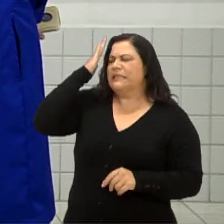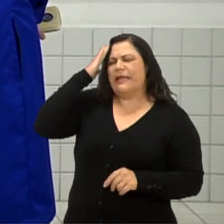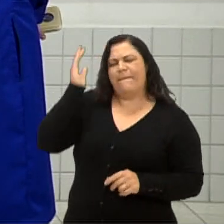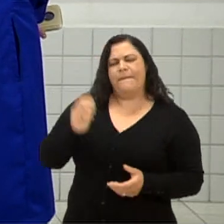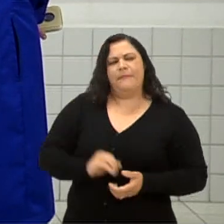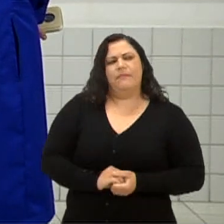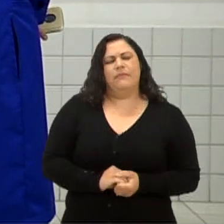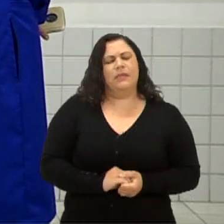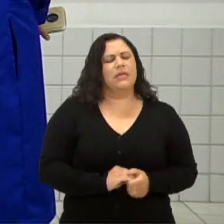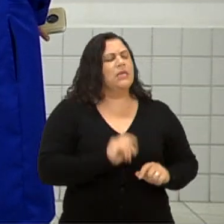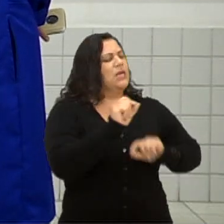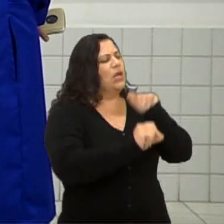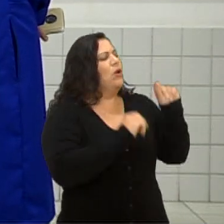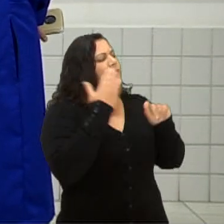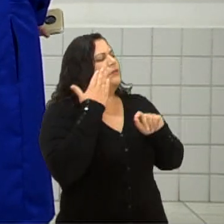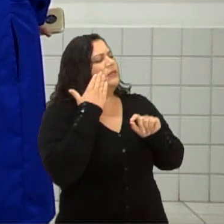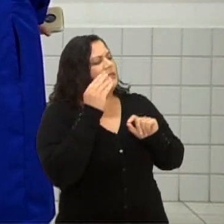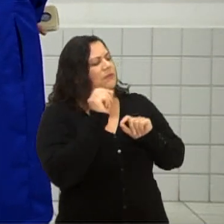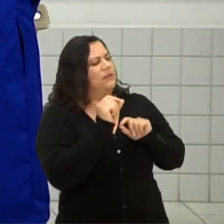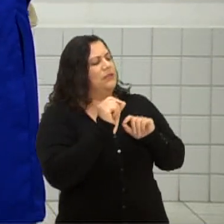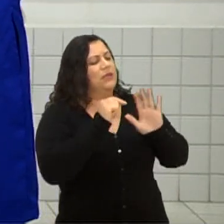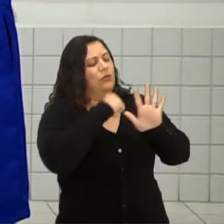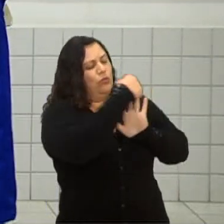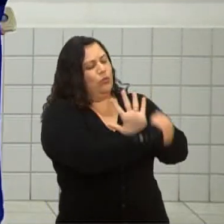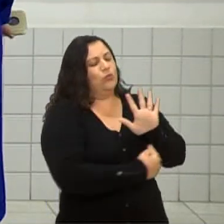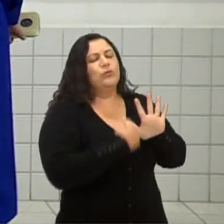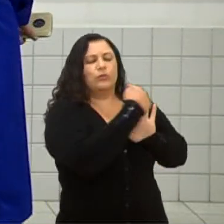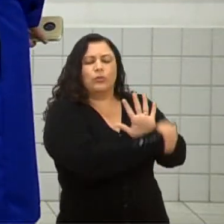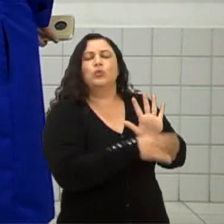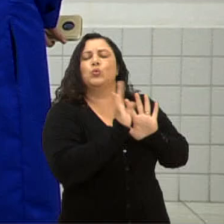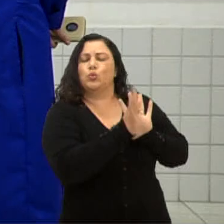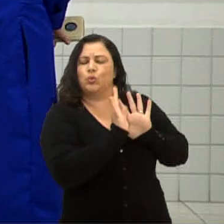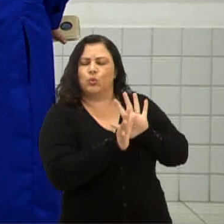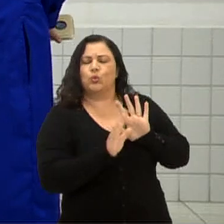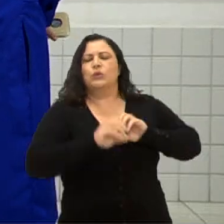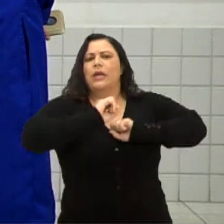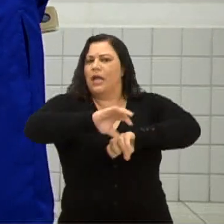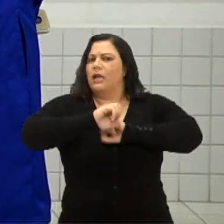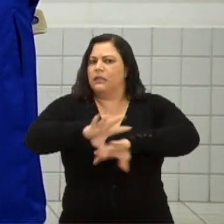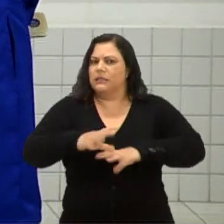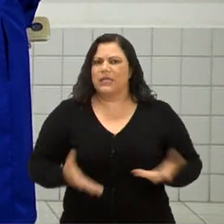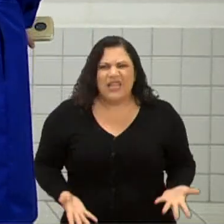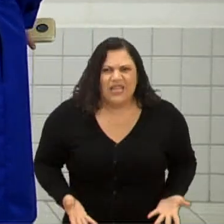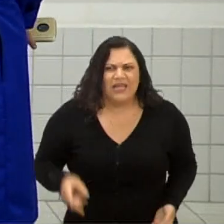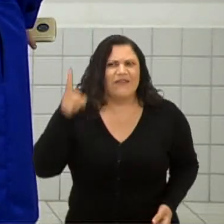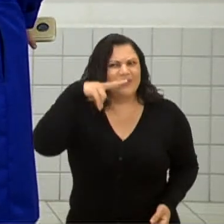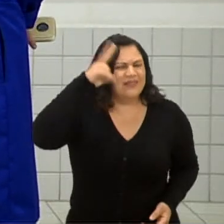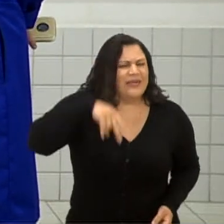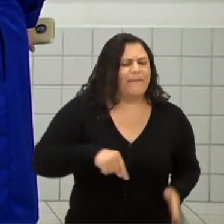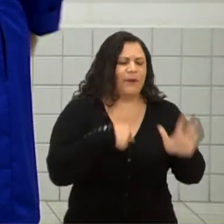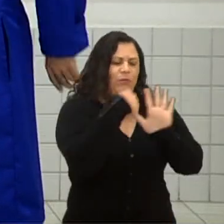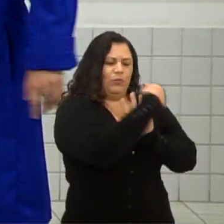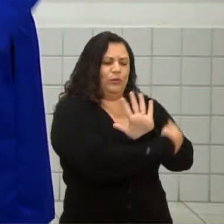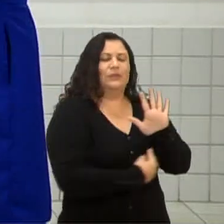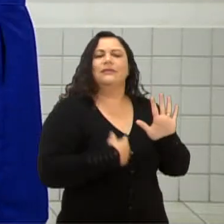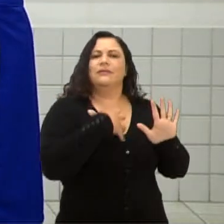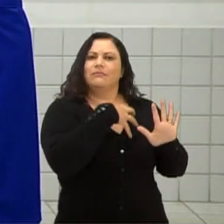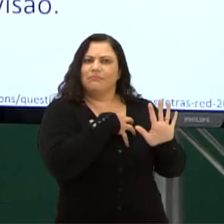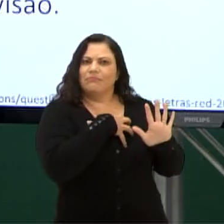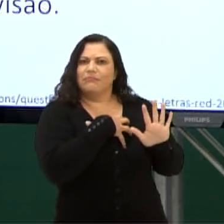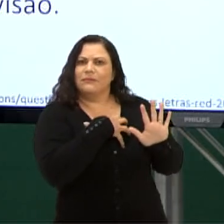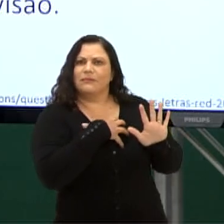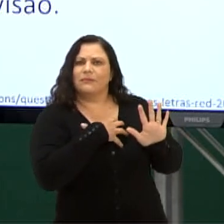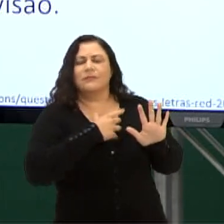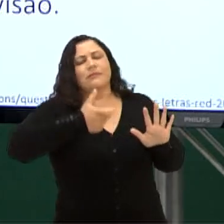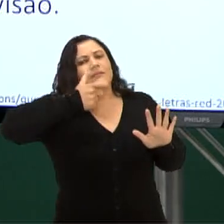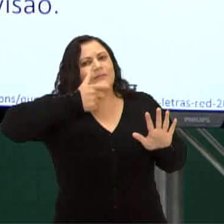com eles? Olha, eu estou interessada. Vamos ver se eles vão lembrar, porque... os 5 sentidos tem muita coisa interessante, Tem muita coisa. Eu quero que